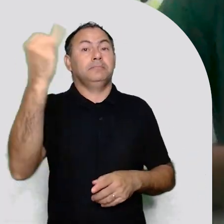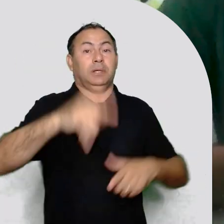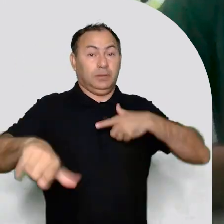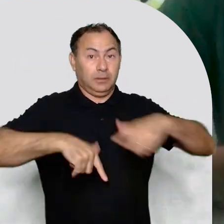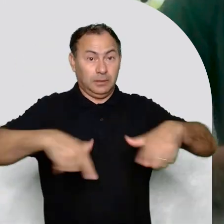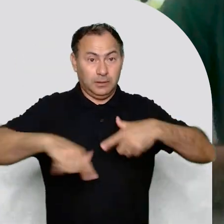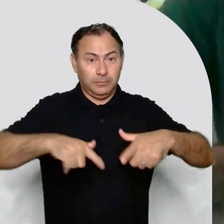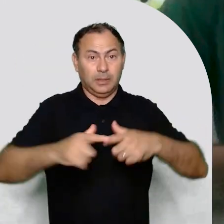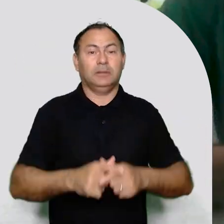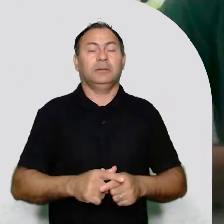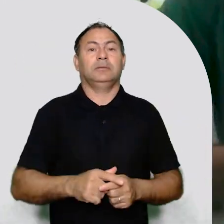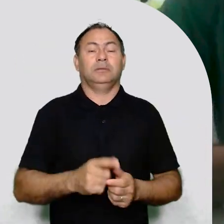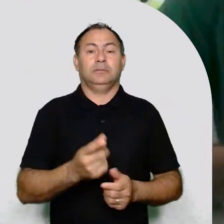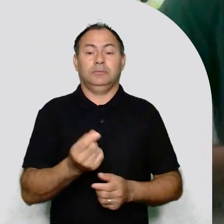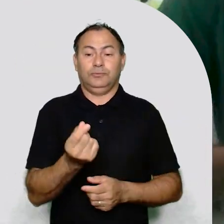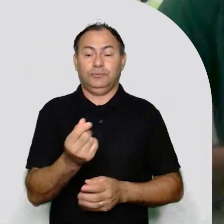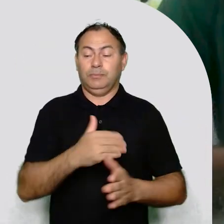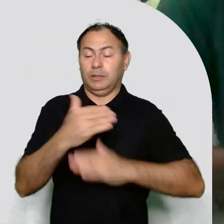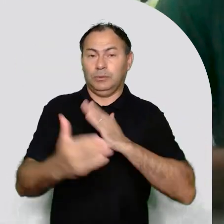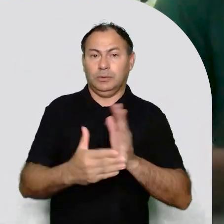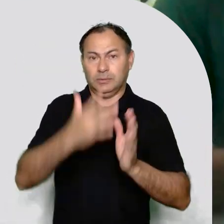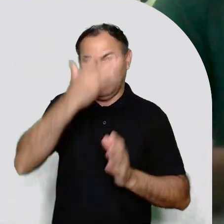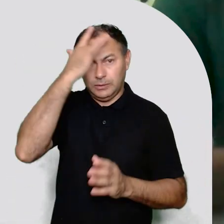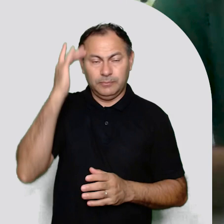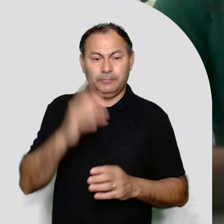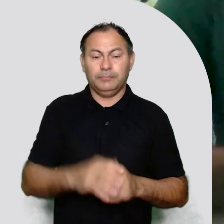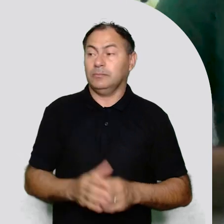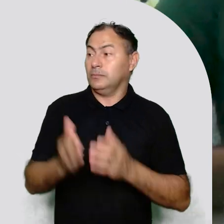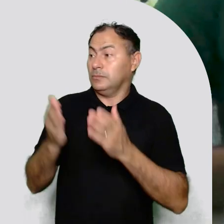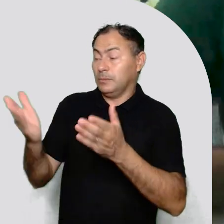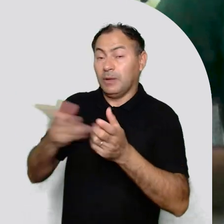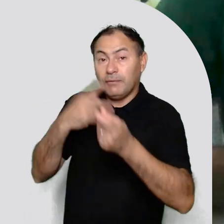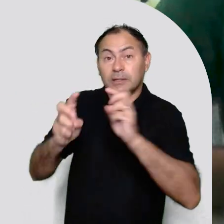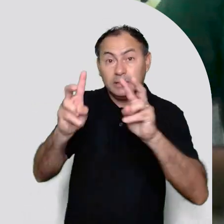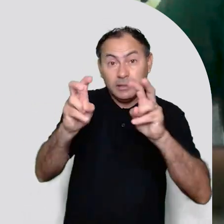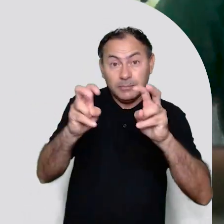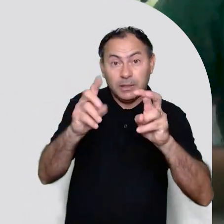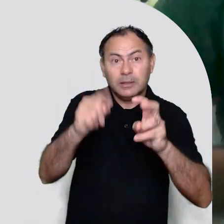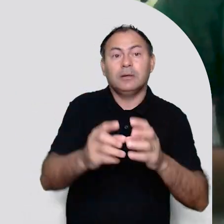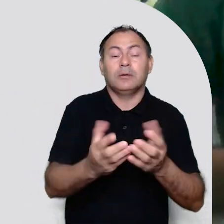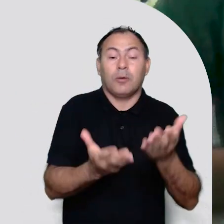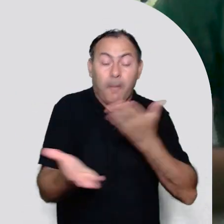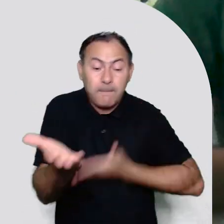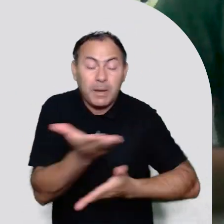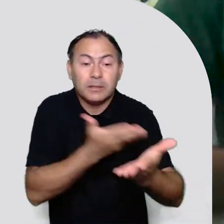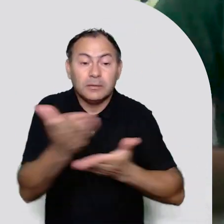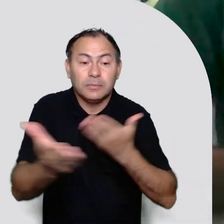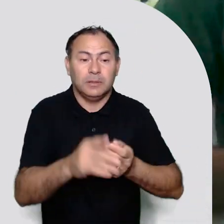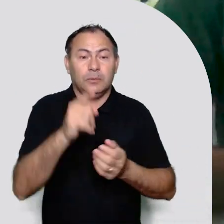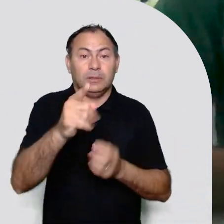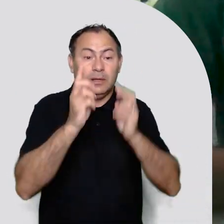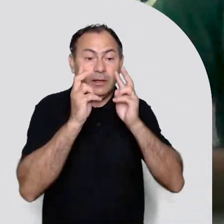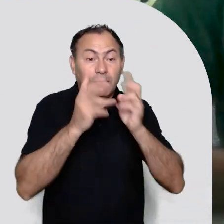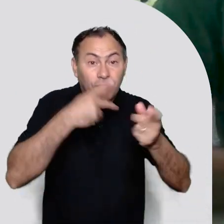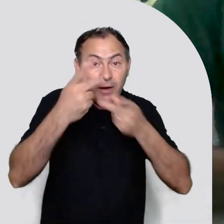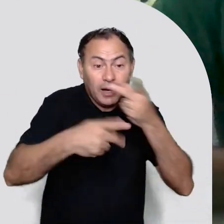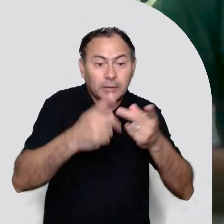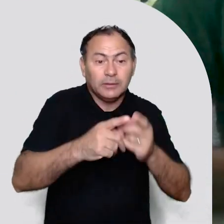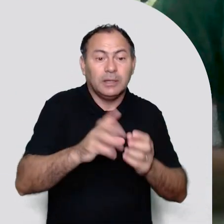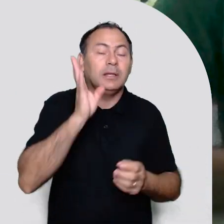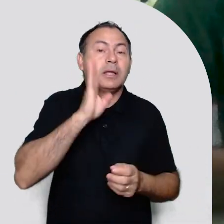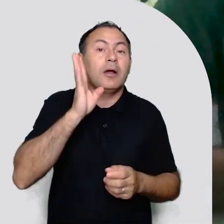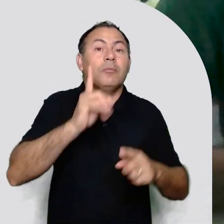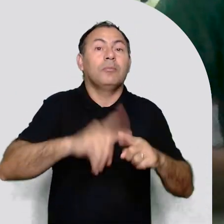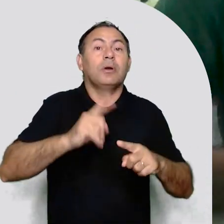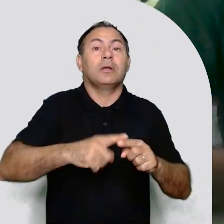do trabalho e da renda digna para todos, tá? Sobre essa questão de compartilhamento que você diz, é